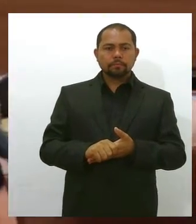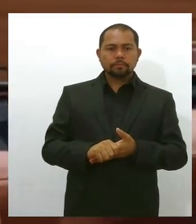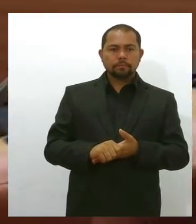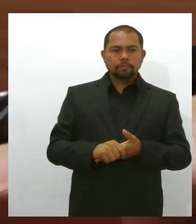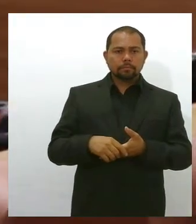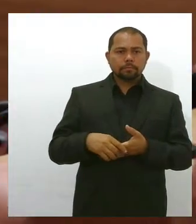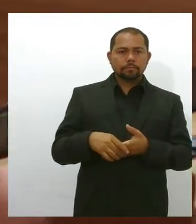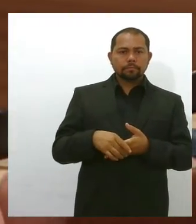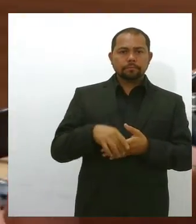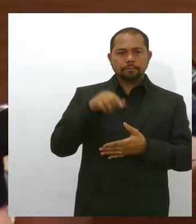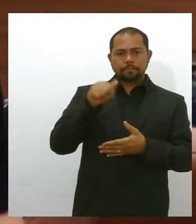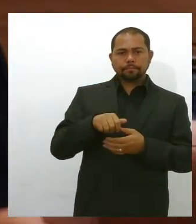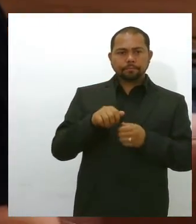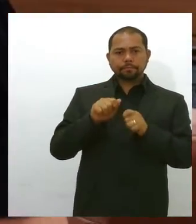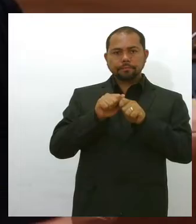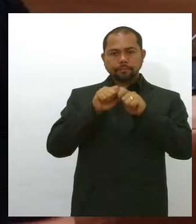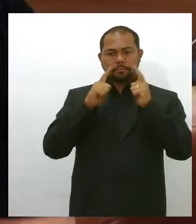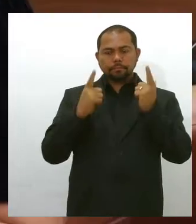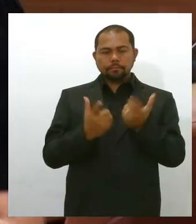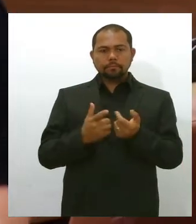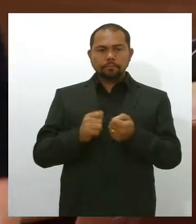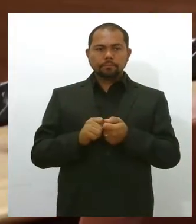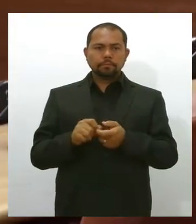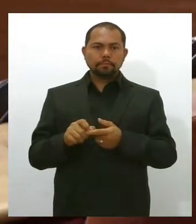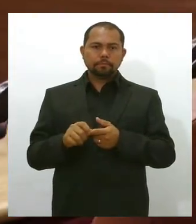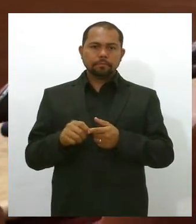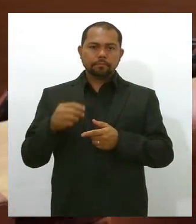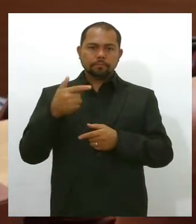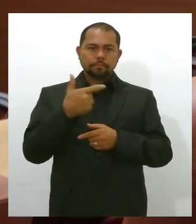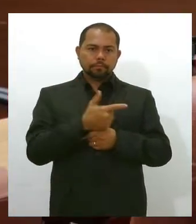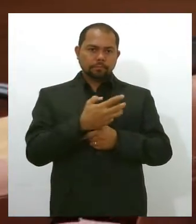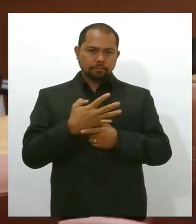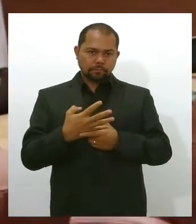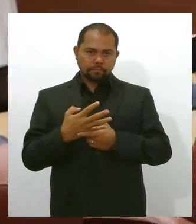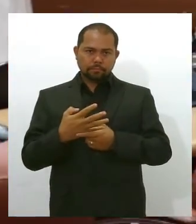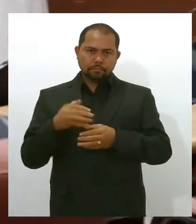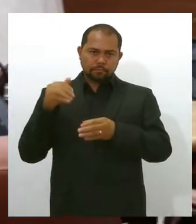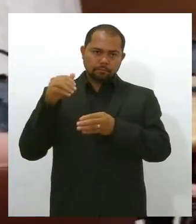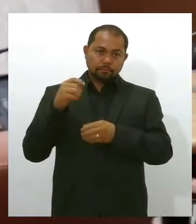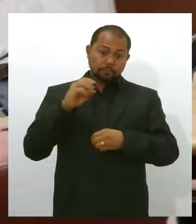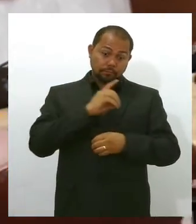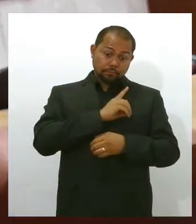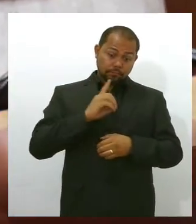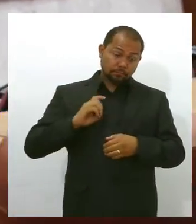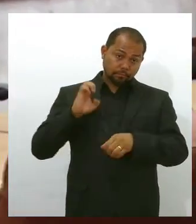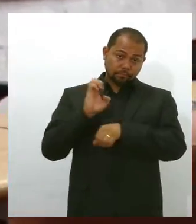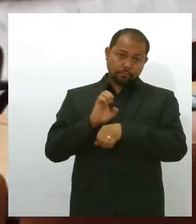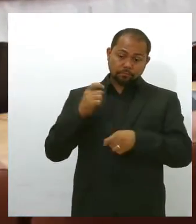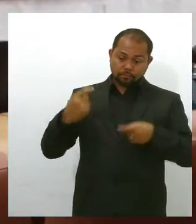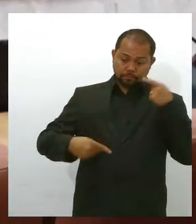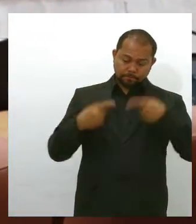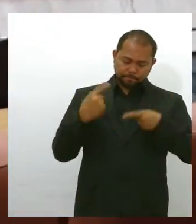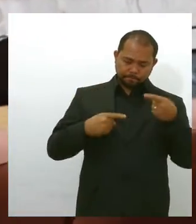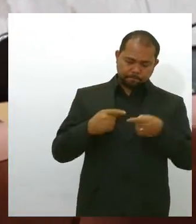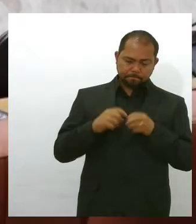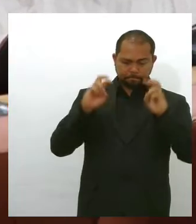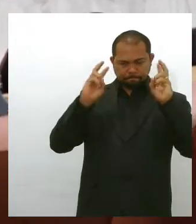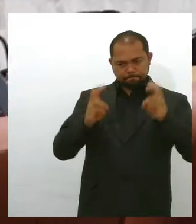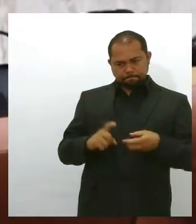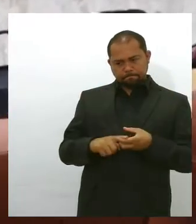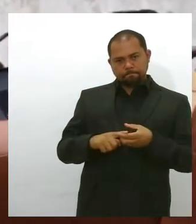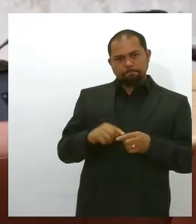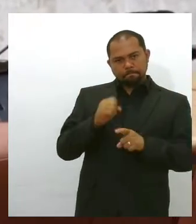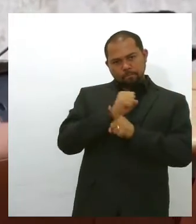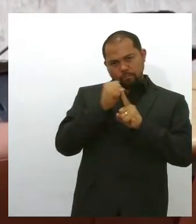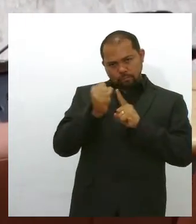Legislativa de Sergipe que os 24 deputados discutem assuntos de relevância social e votam e aprovam projetos